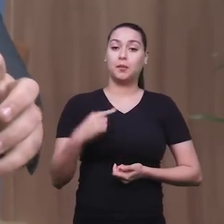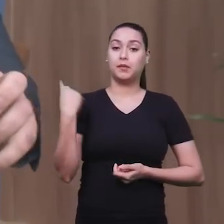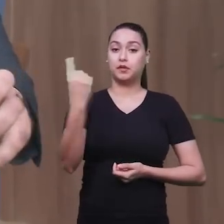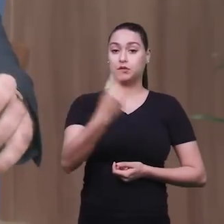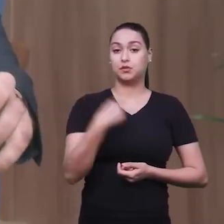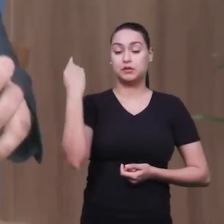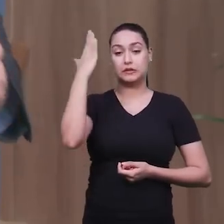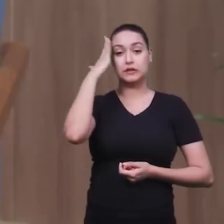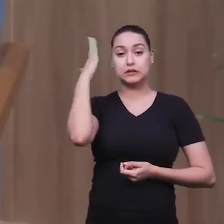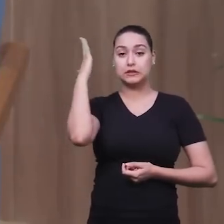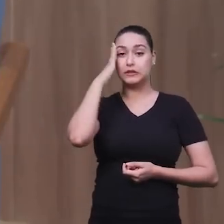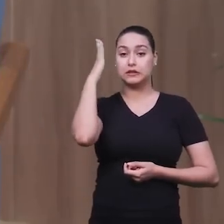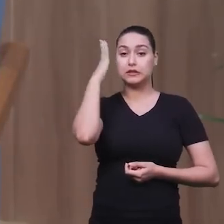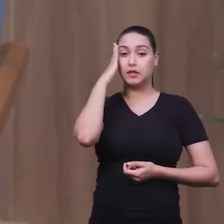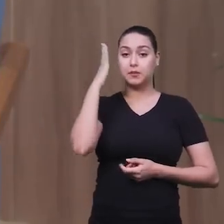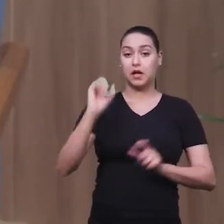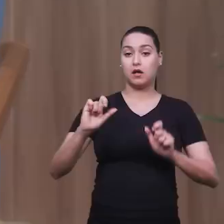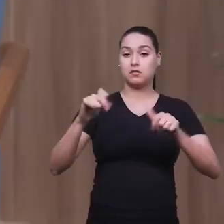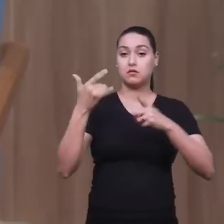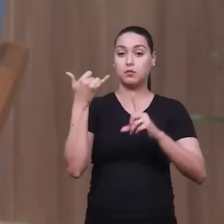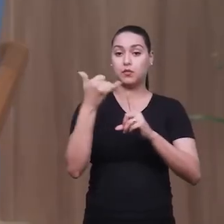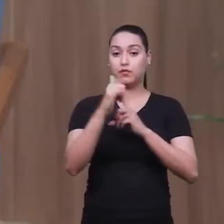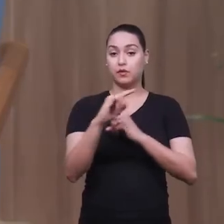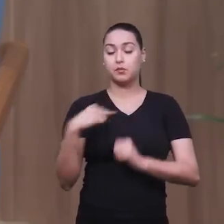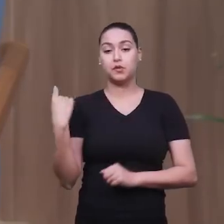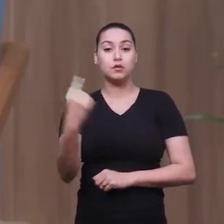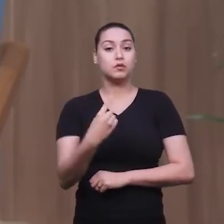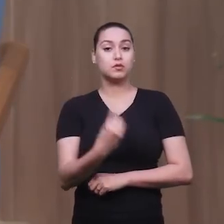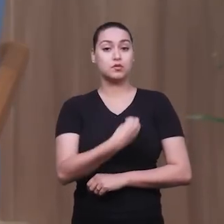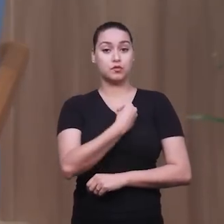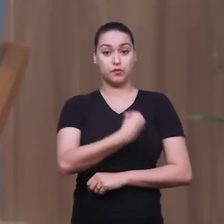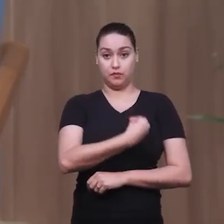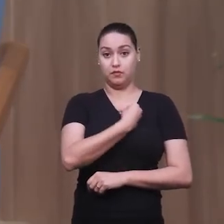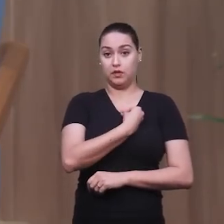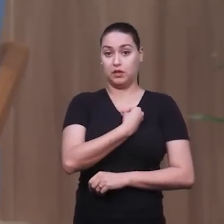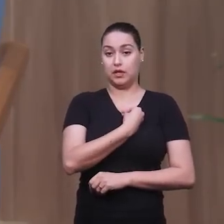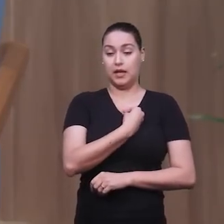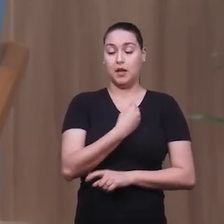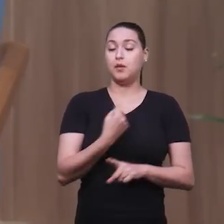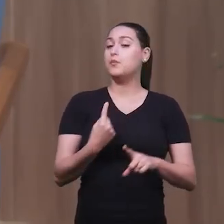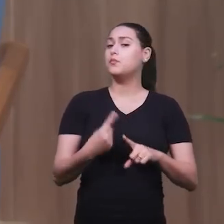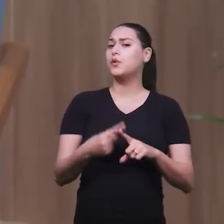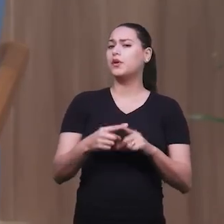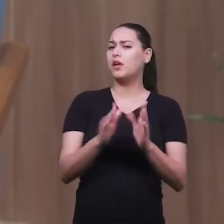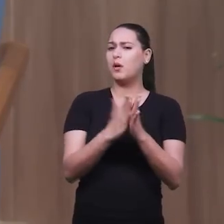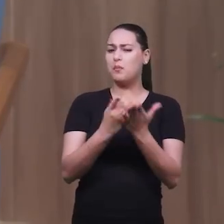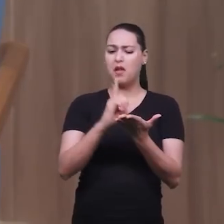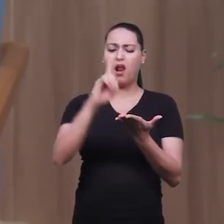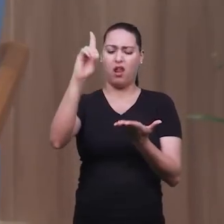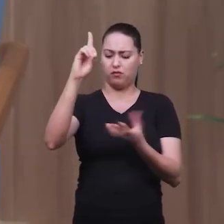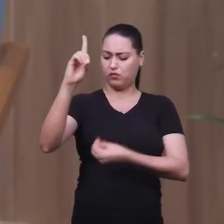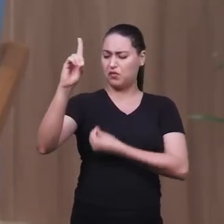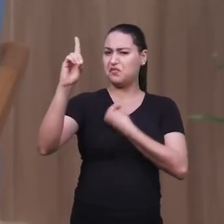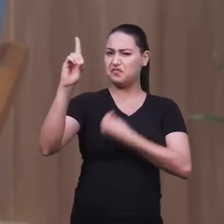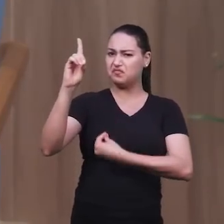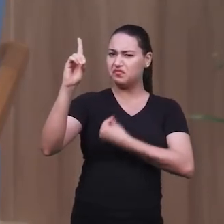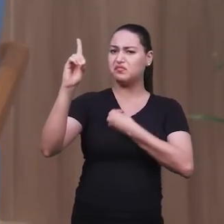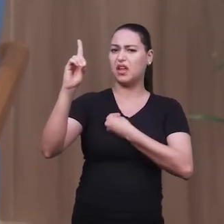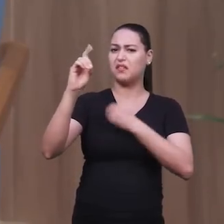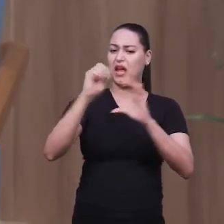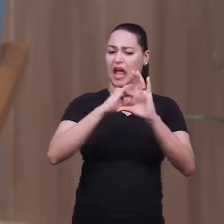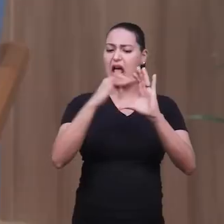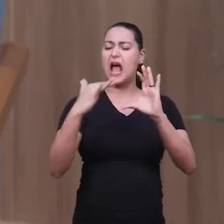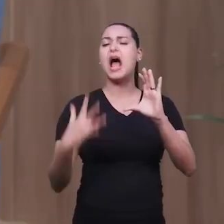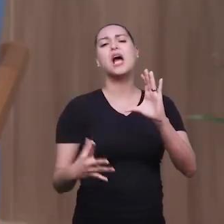nós entendermos a aplicação profética para a nossa vida, para os nossos dias. Aliás, a Bíblia, a palavra